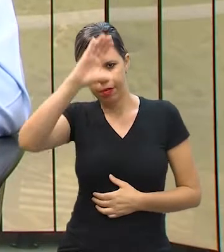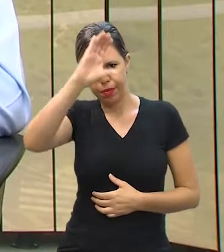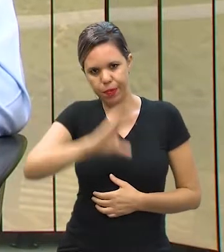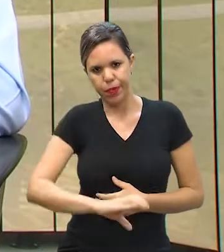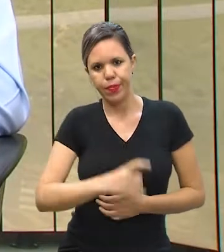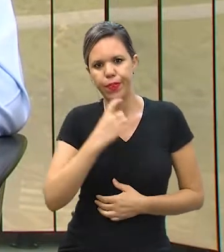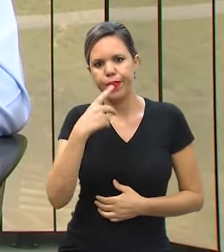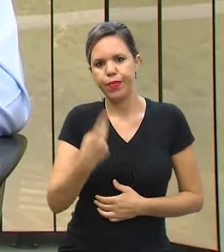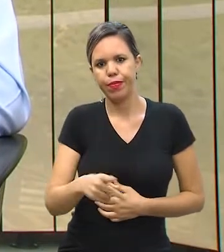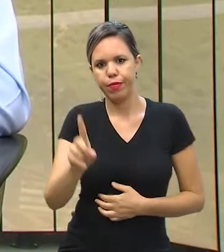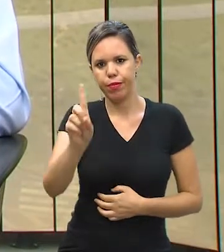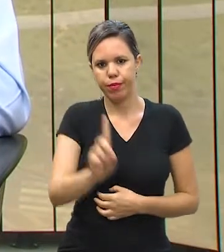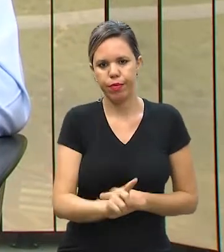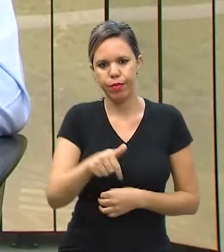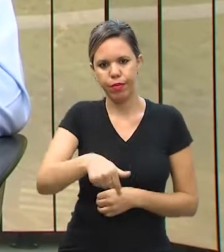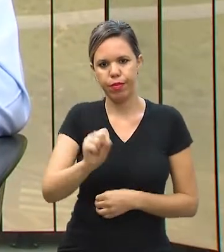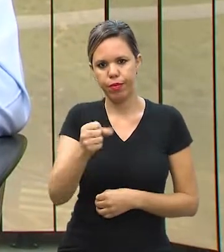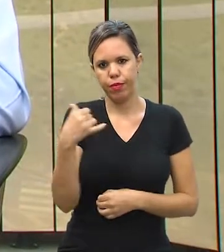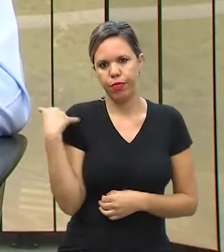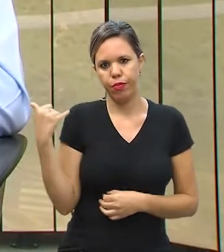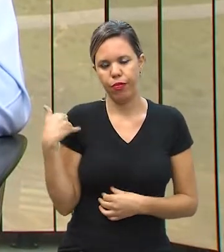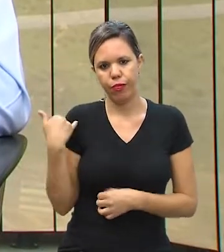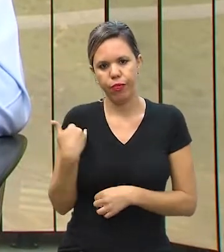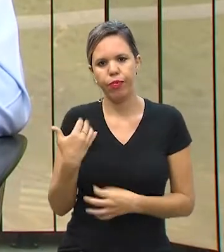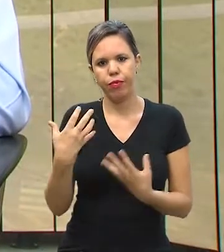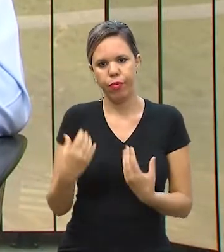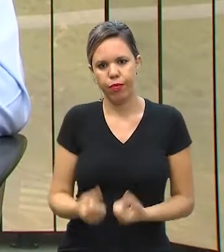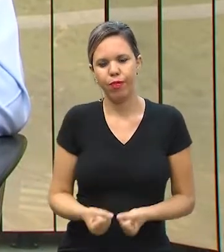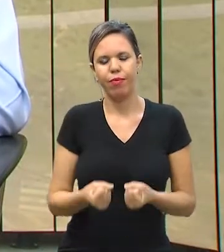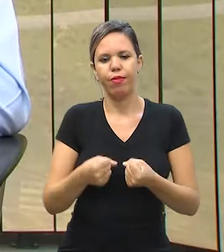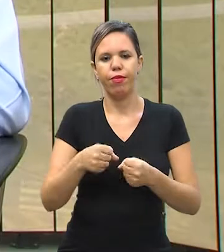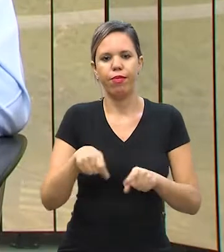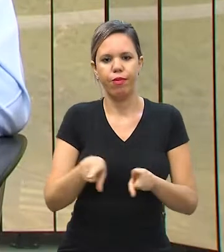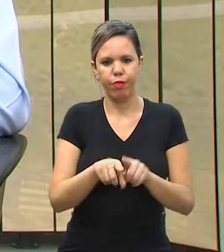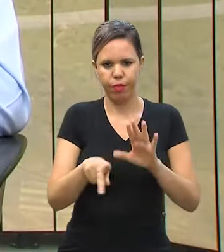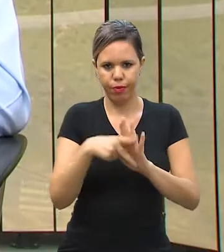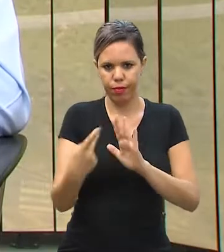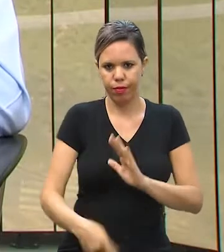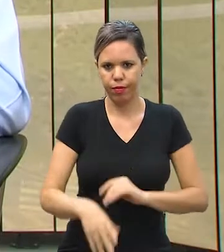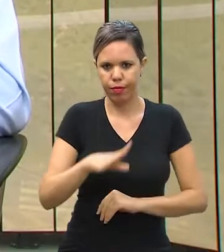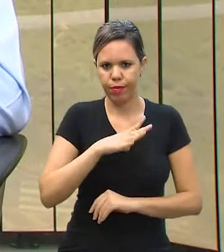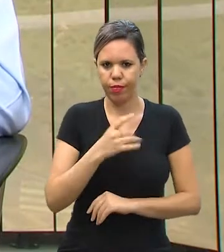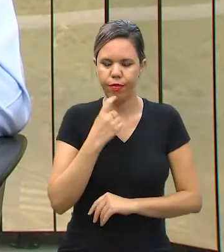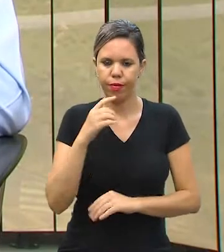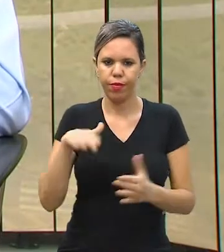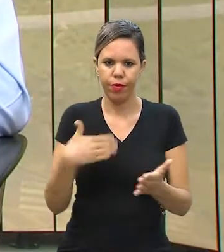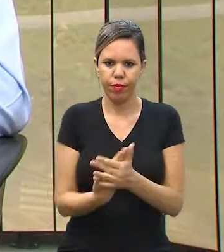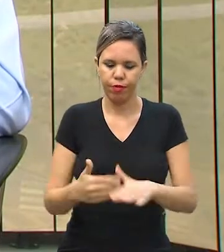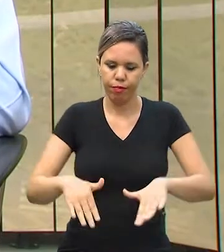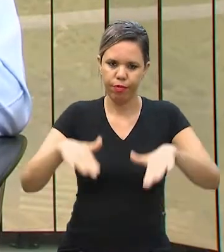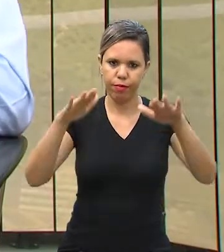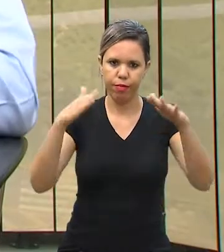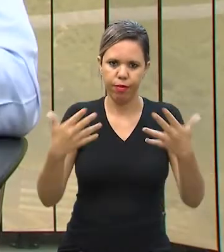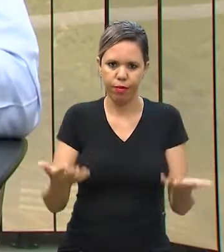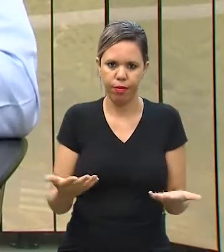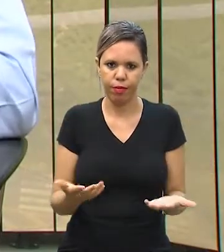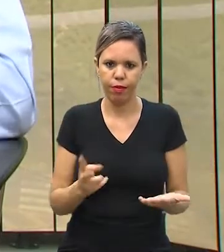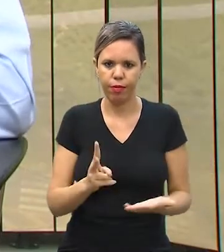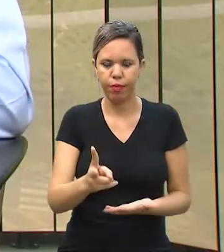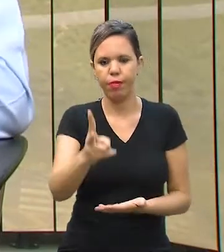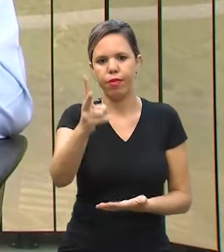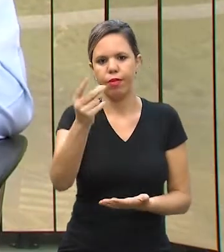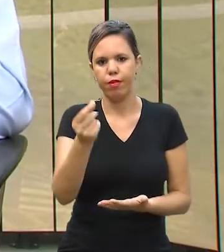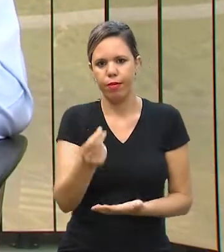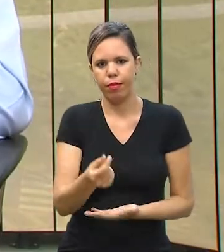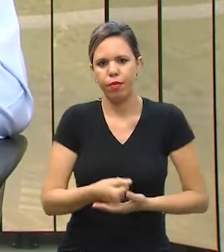campineiro já. Cheguei aqui com 8 anos de idade, adotei Campinas como minha cidade, estou aqui até hoje e pretendo ficar por